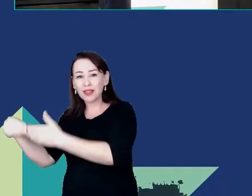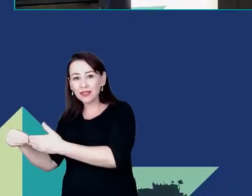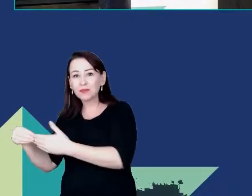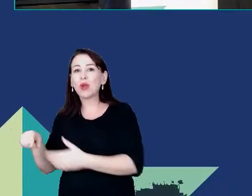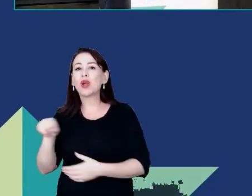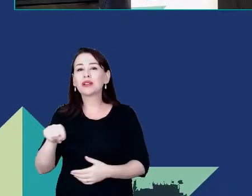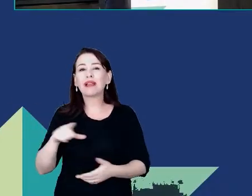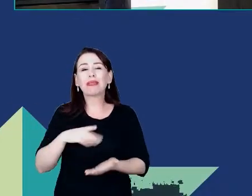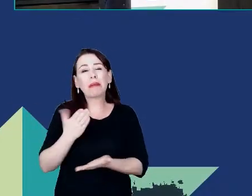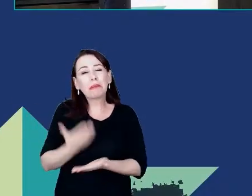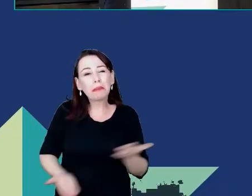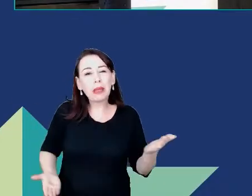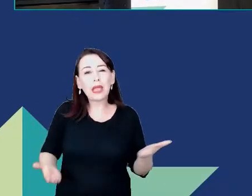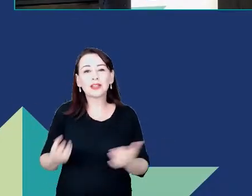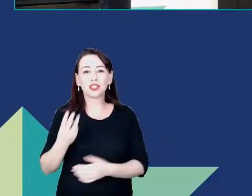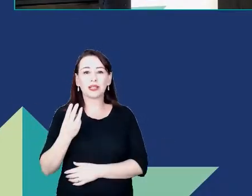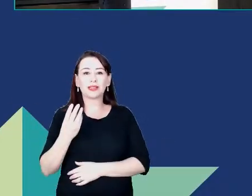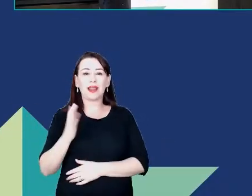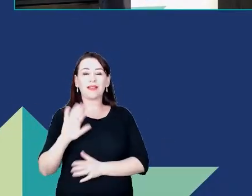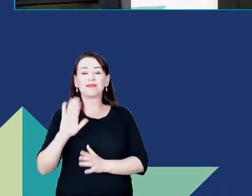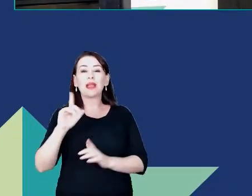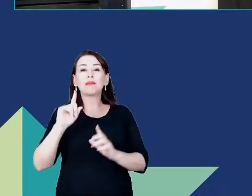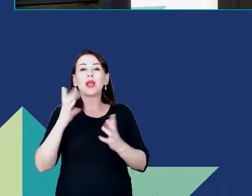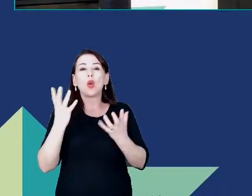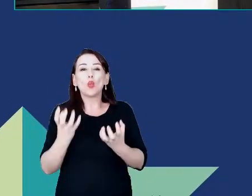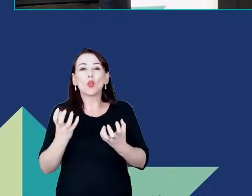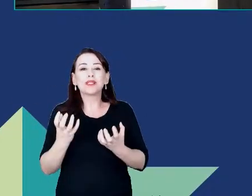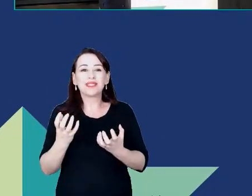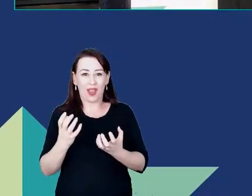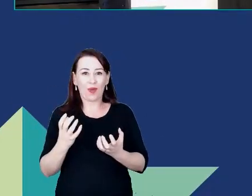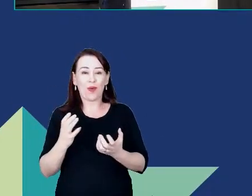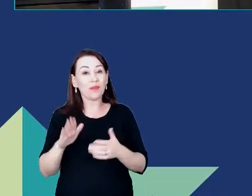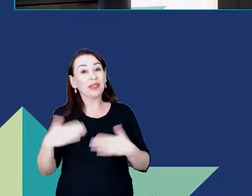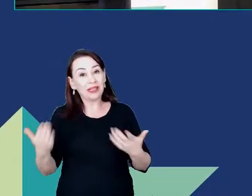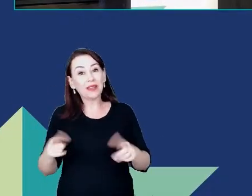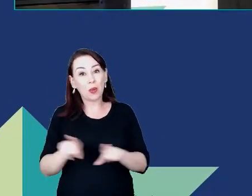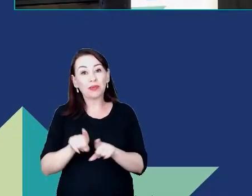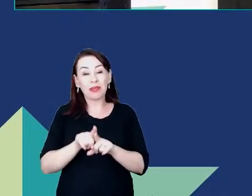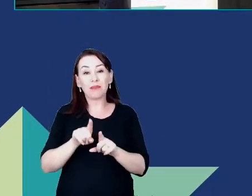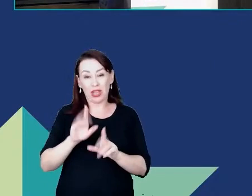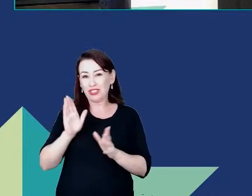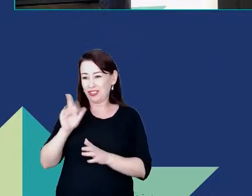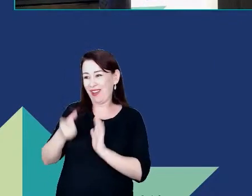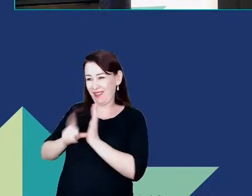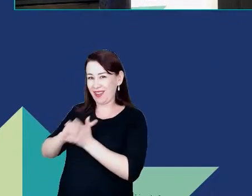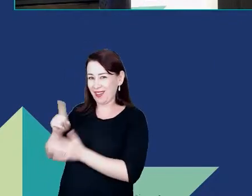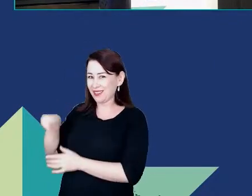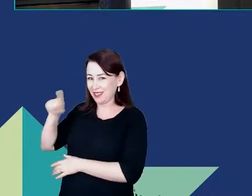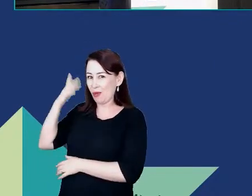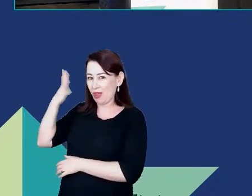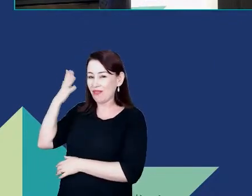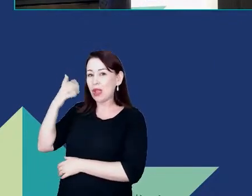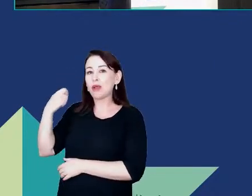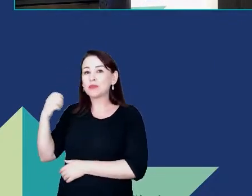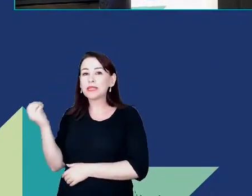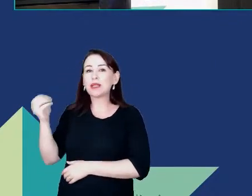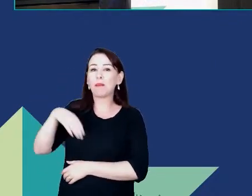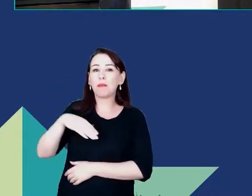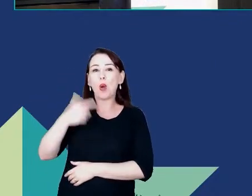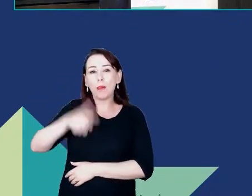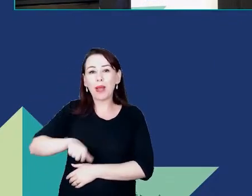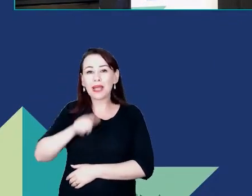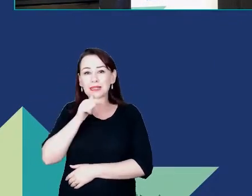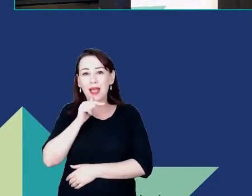de 3% de umidade. Então, a gente acaba tendo que acrescentar, o Breno até comentou isso mais cedo, já acaba tendo que acrescentar água para poder fazer o processo de